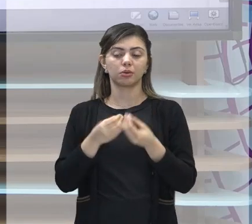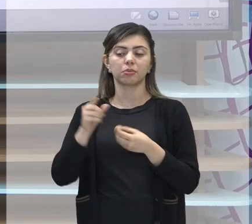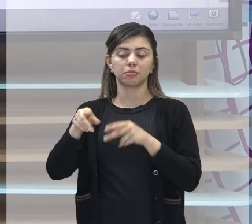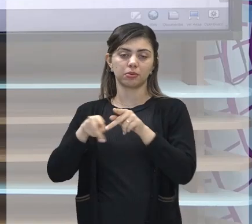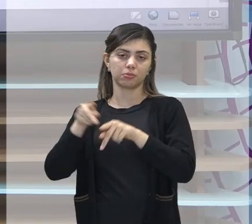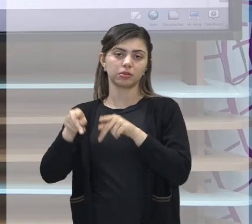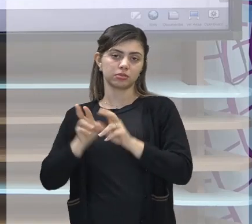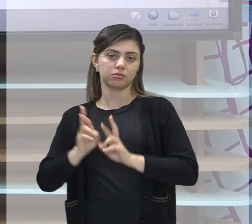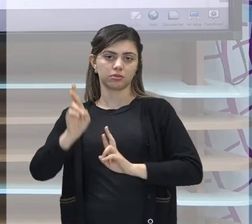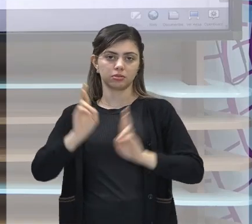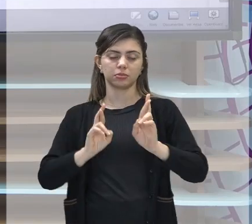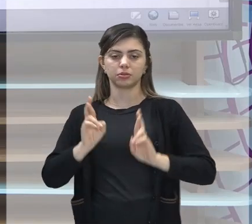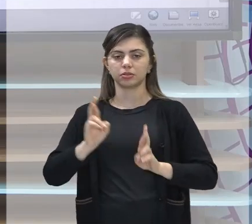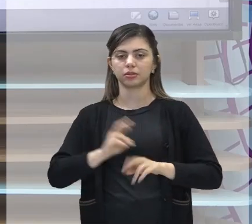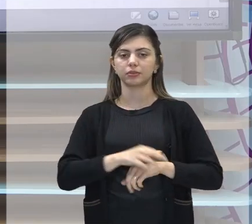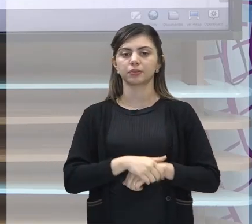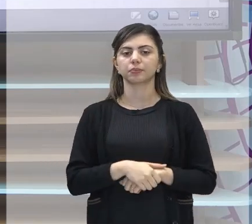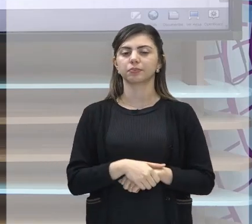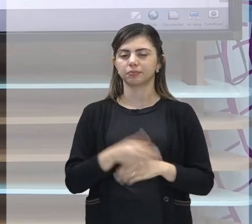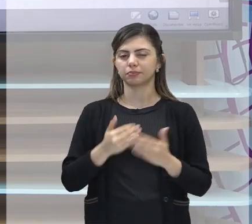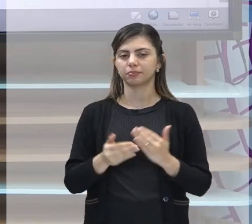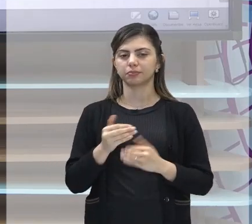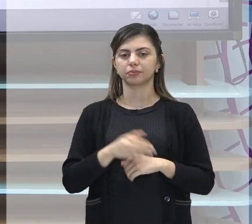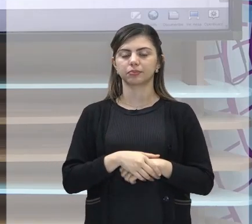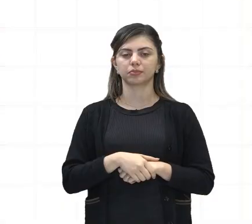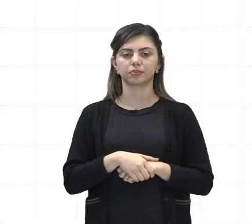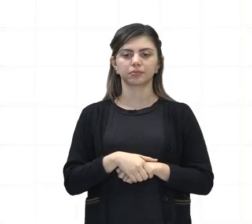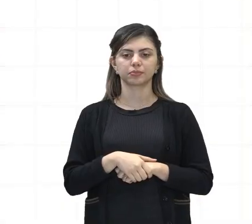povo. Vamos adiante.